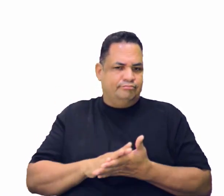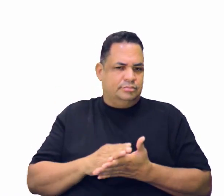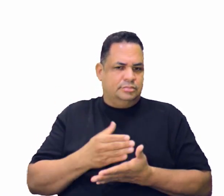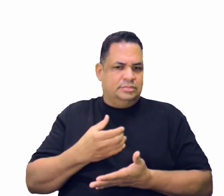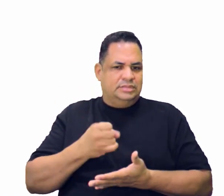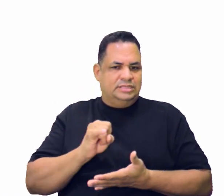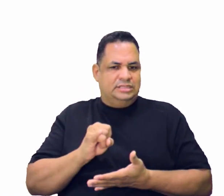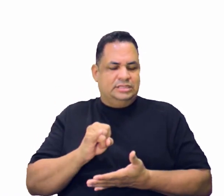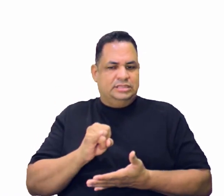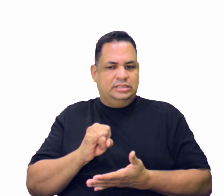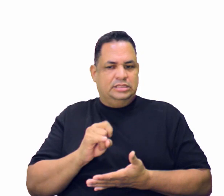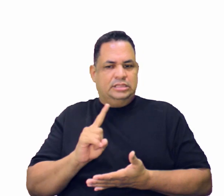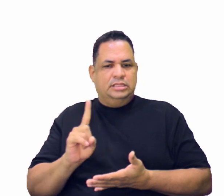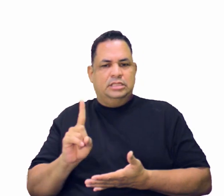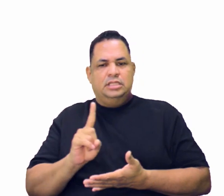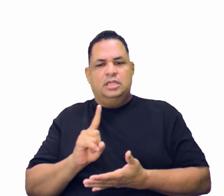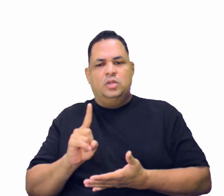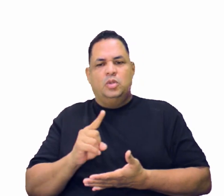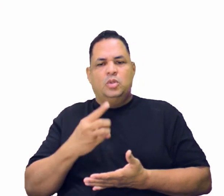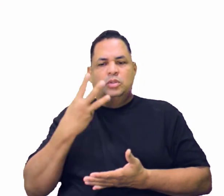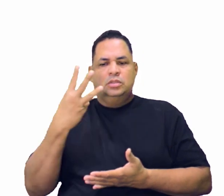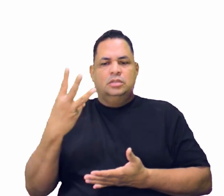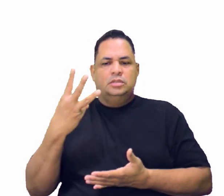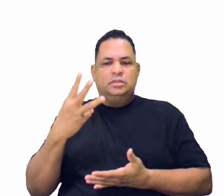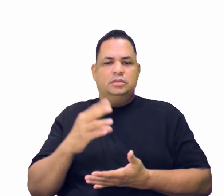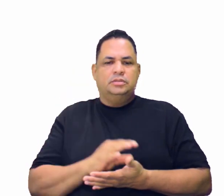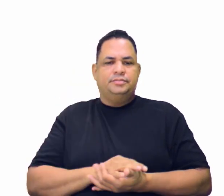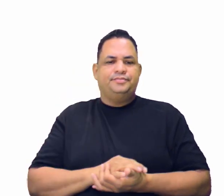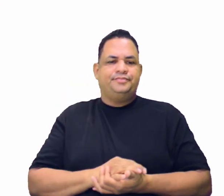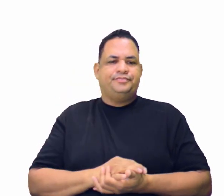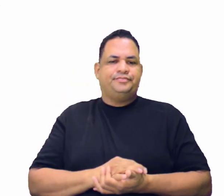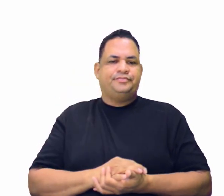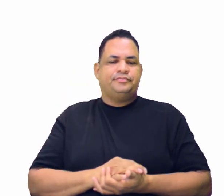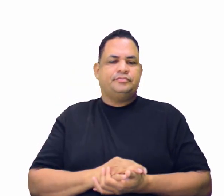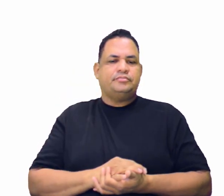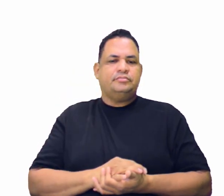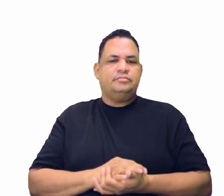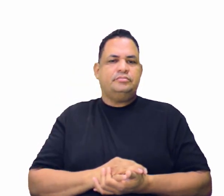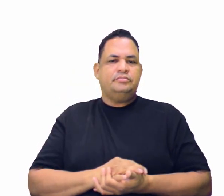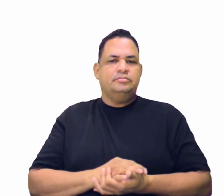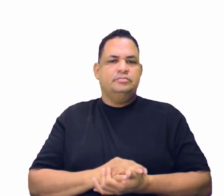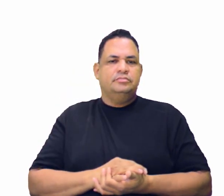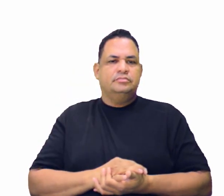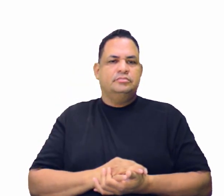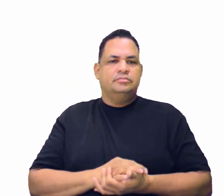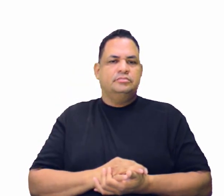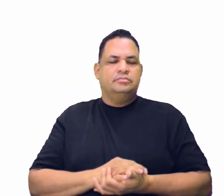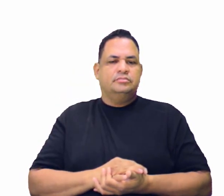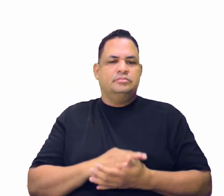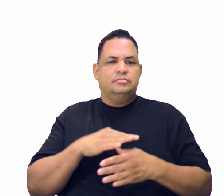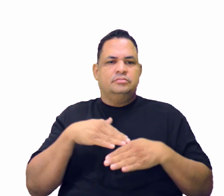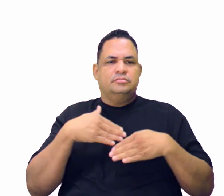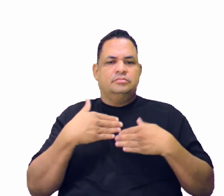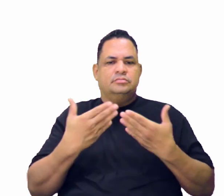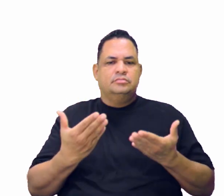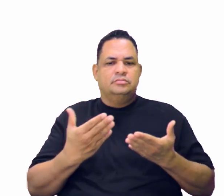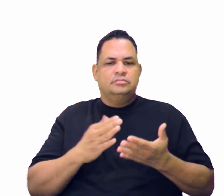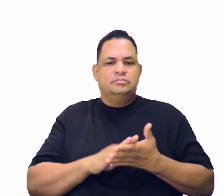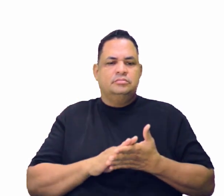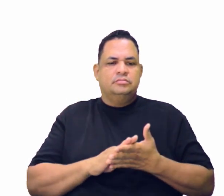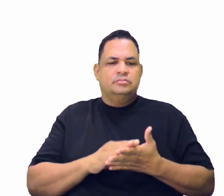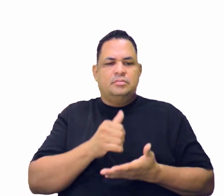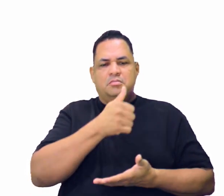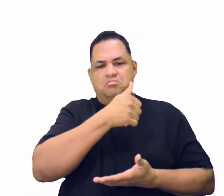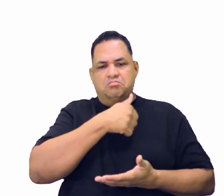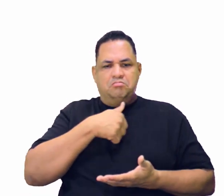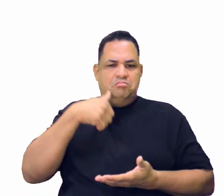3. Ó, havia 2 pessoas interessadas, caso não. 3 ou quando não, 3. Encaixa